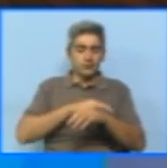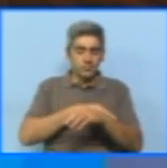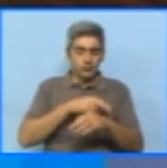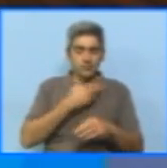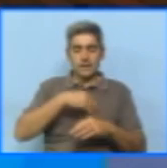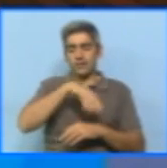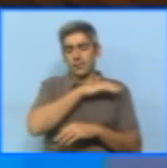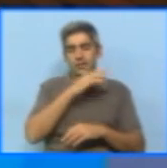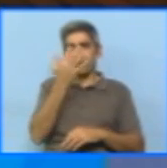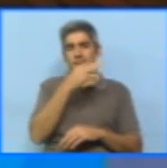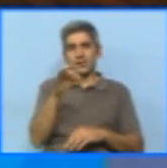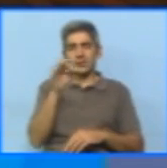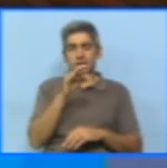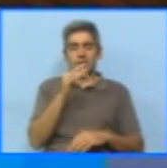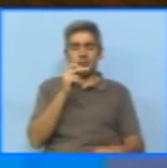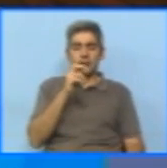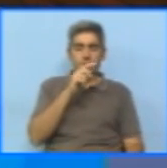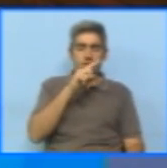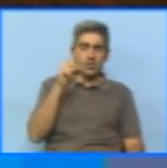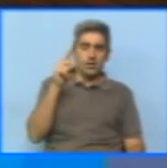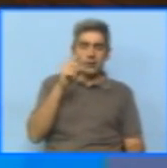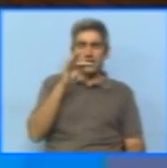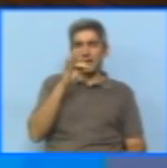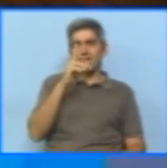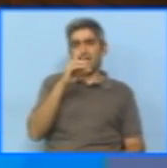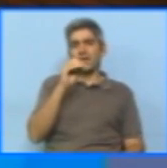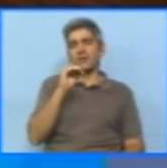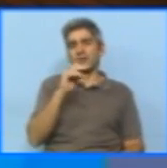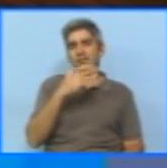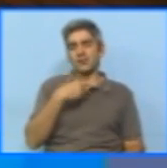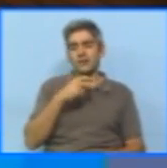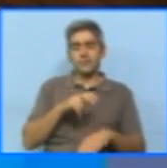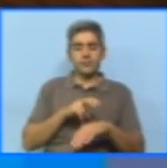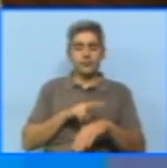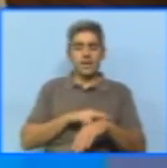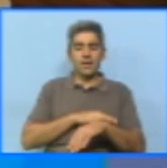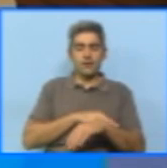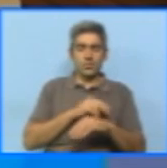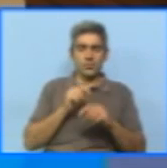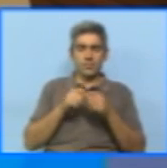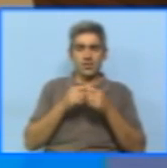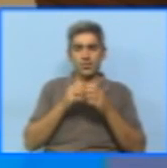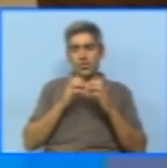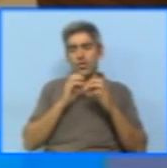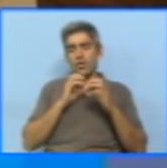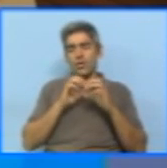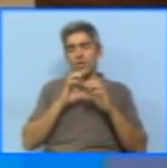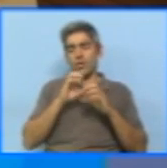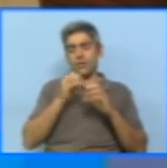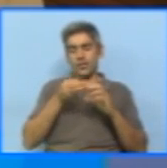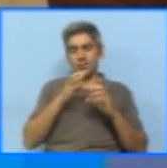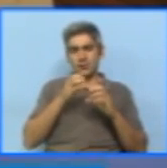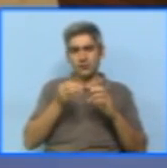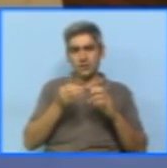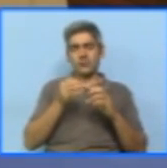Academia Francesa, André Frossard, que era membro do Partido Comunista, um homem ateu, convicto,